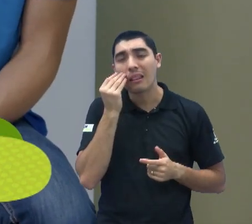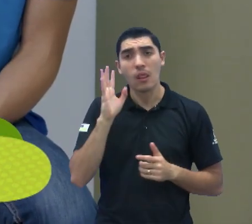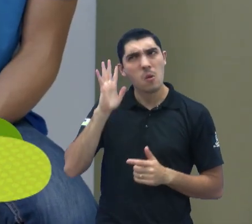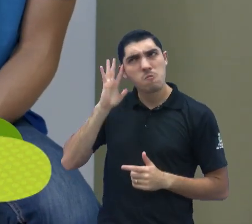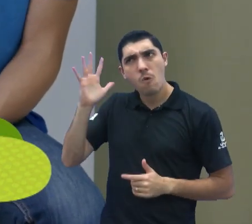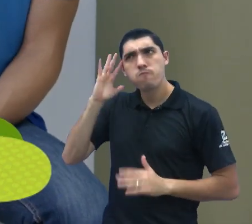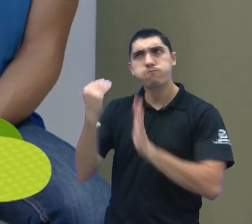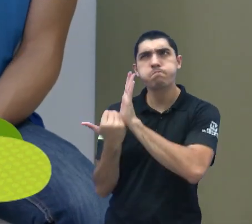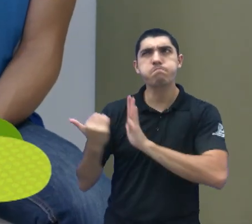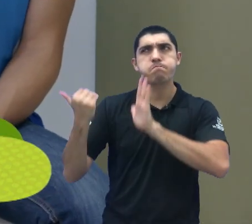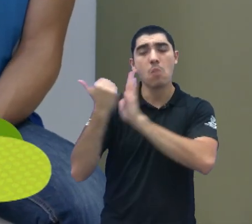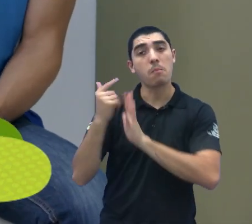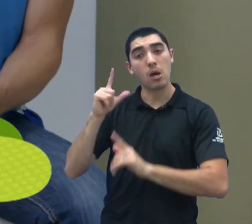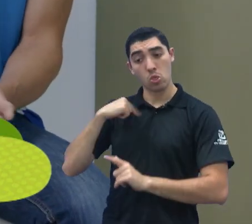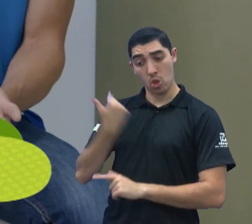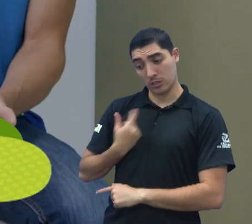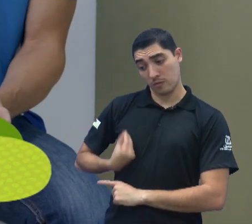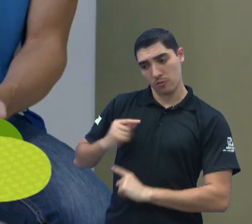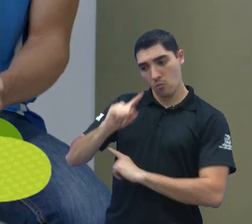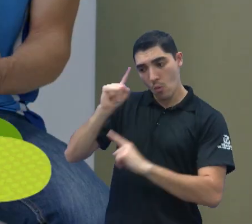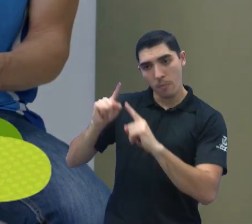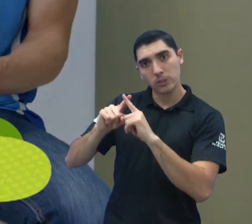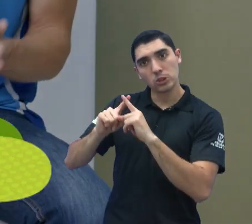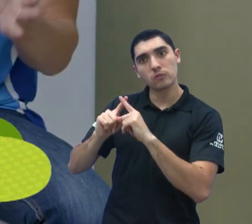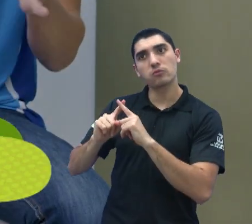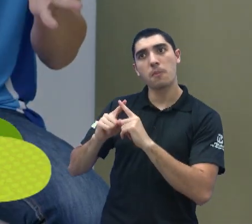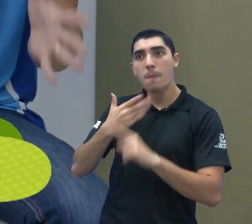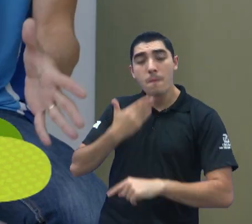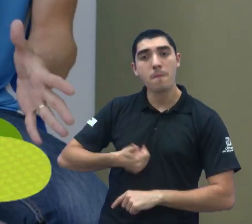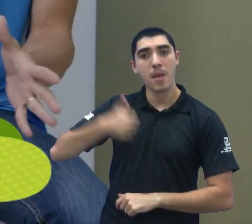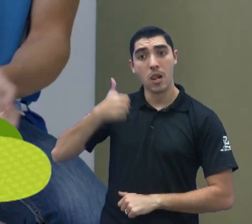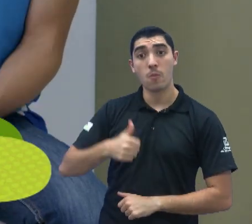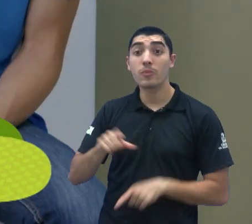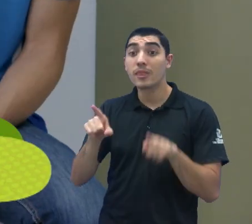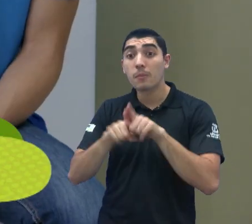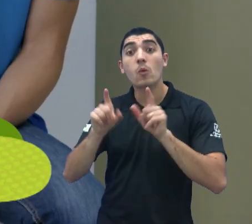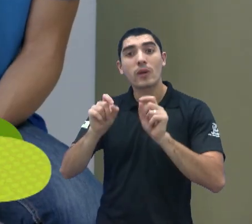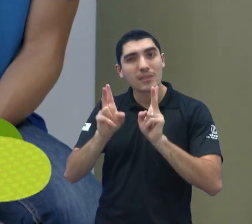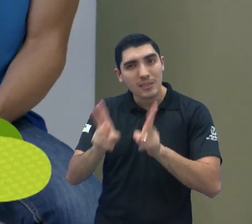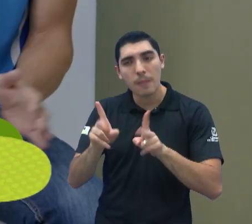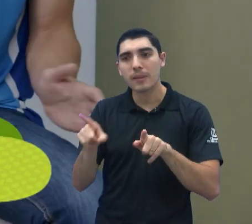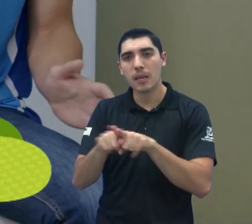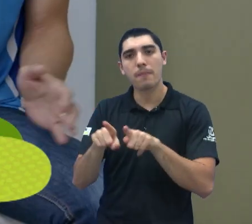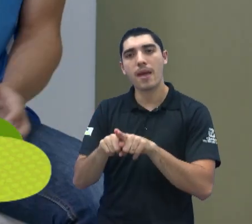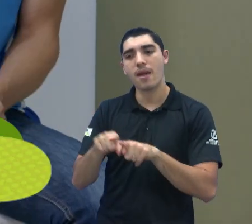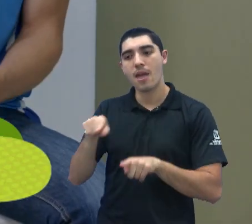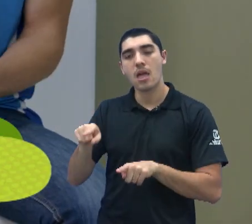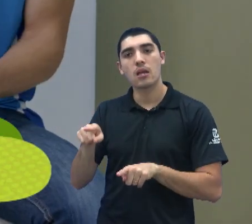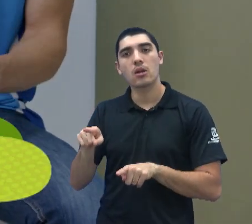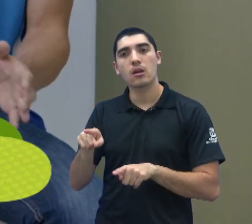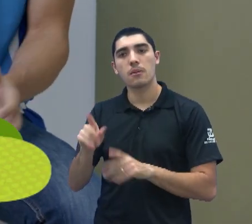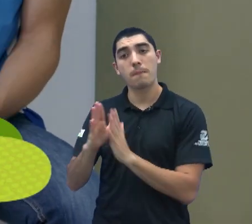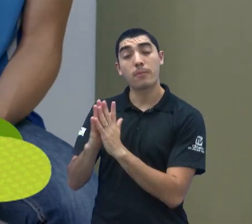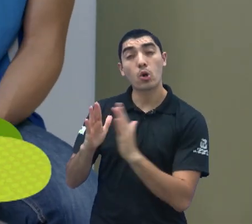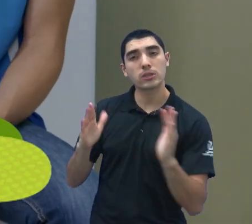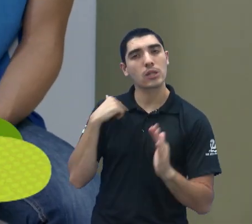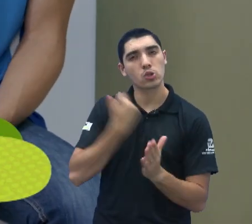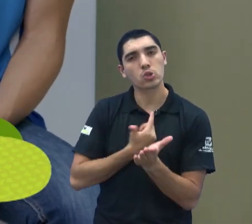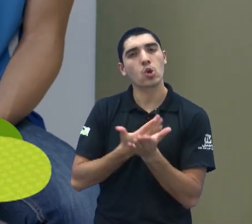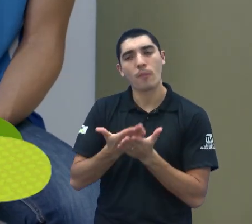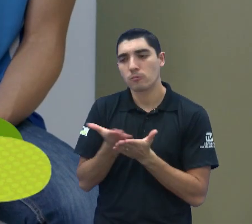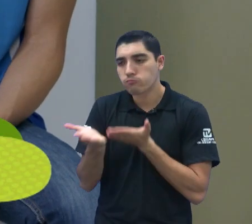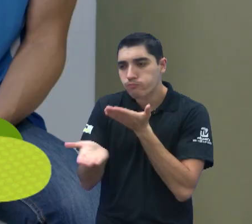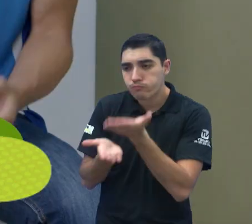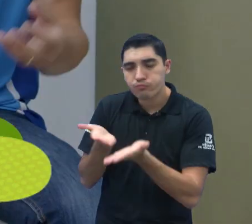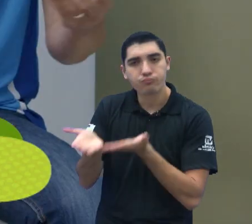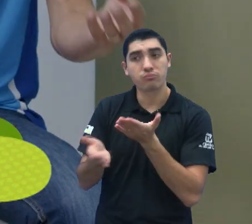nossa vida, sabe? E o mais importante, nós humanizamos muito os processos. E eu acredito muito nisso. A gente não trabalha com máquinas. Esses são